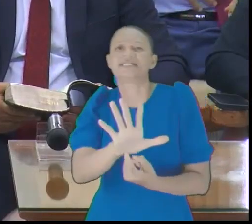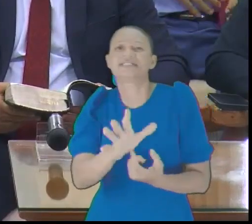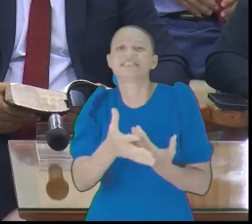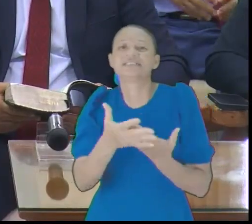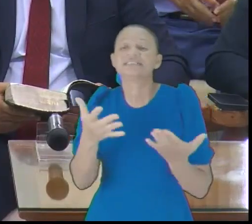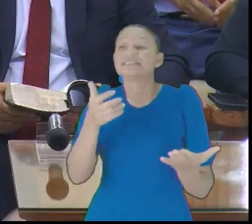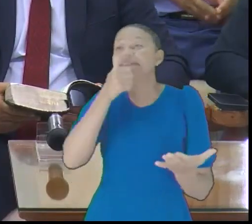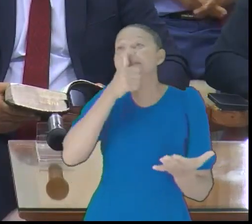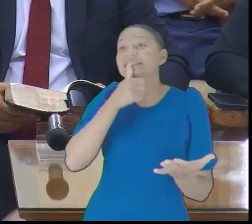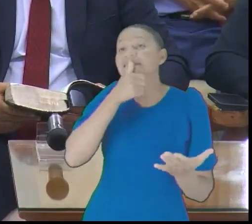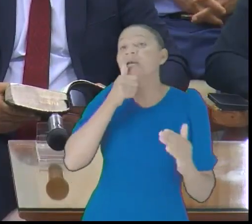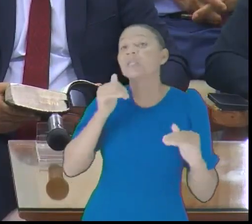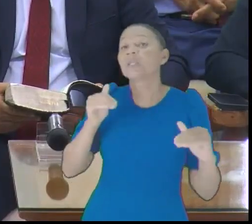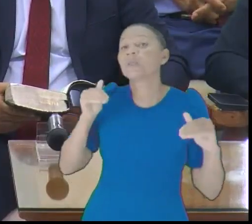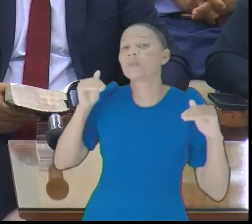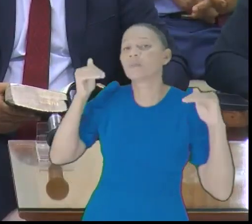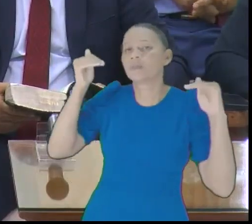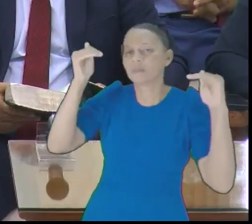sacrifício supremo.